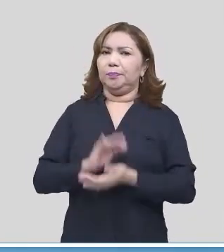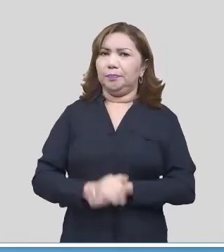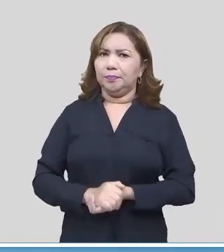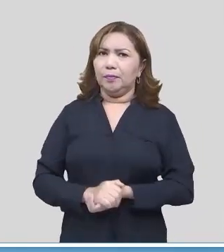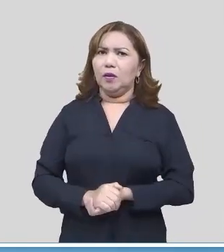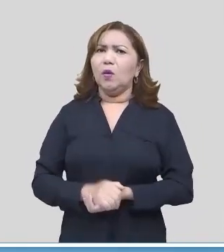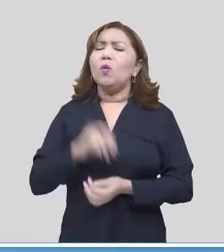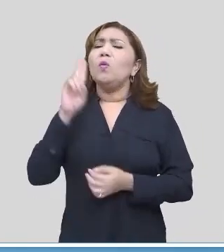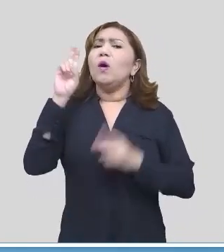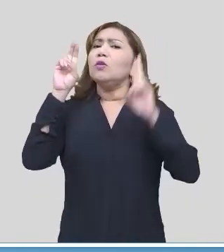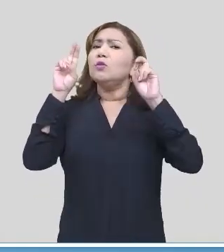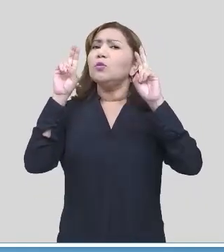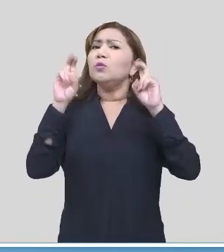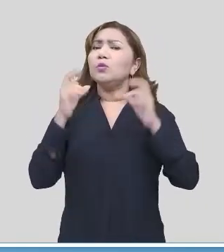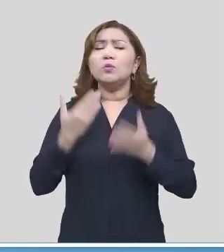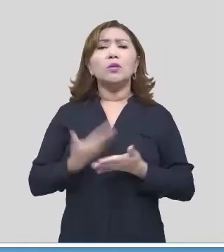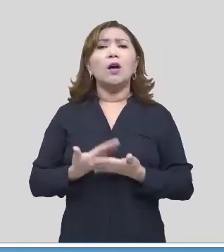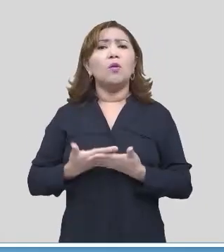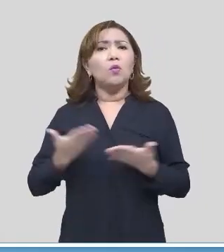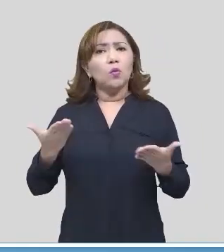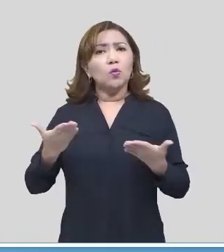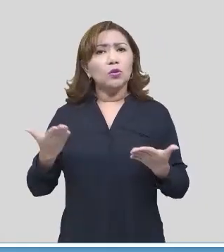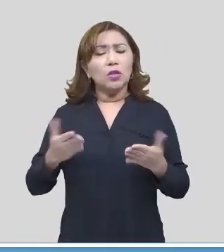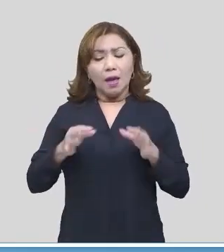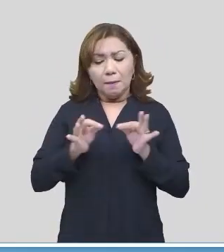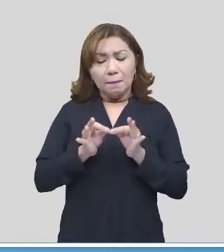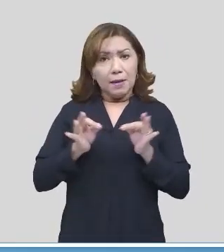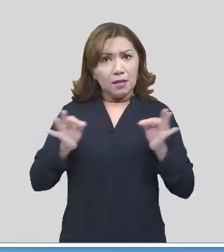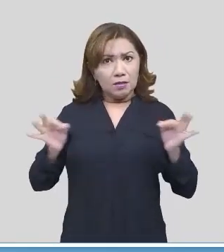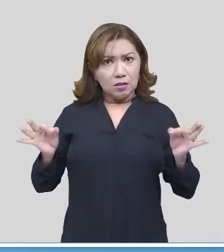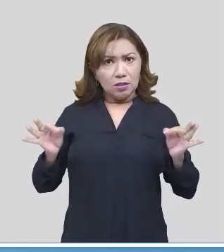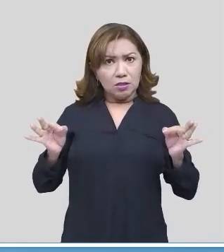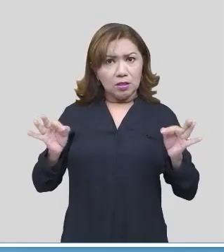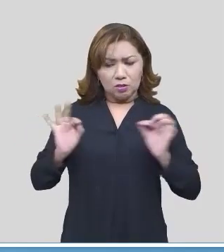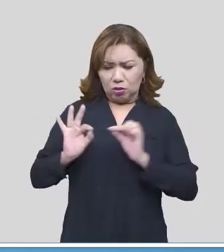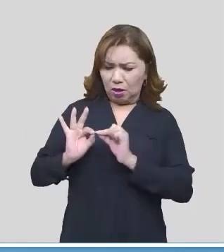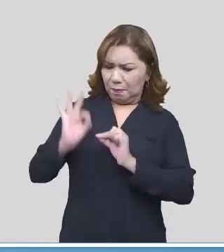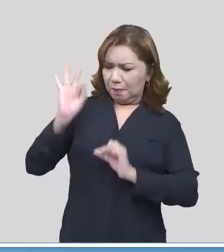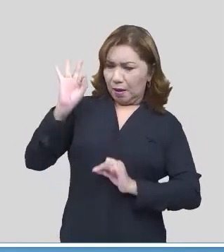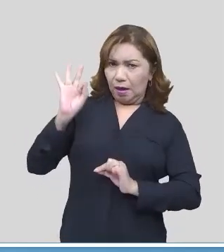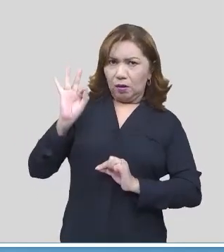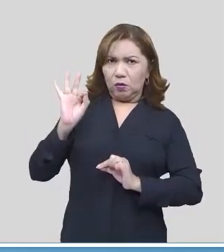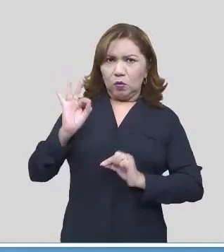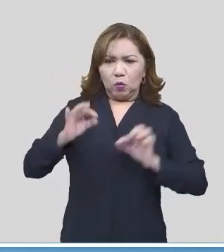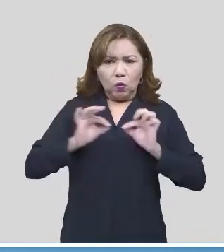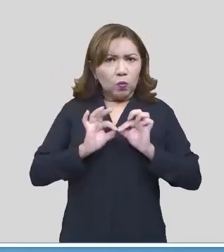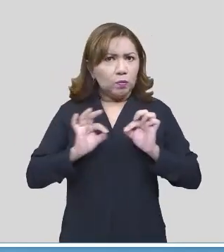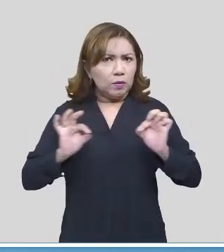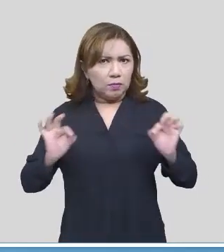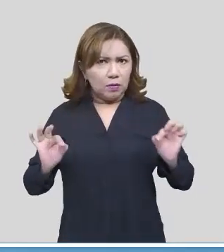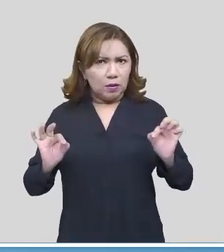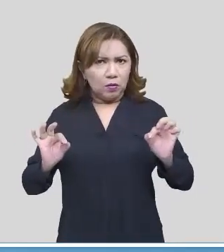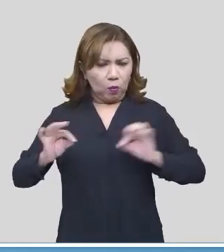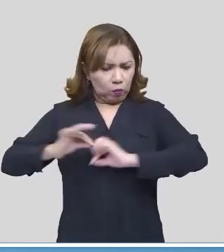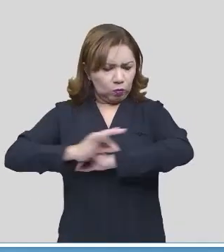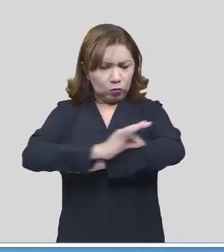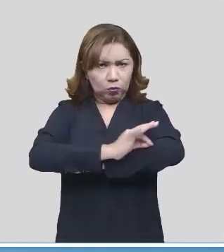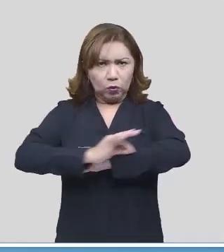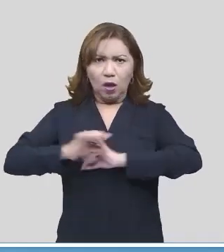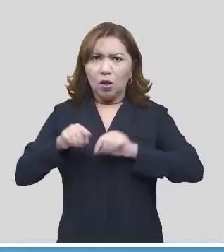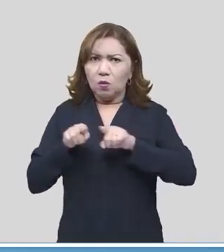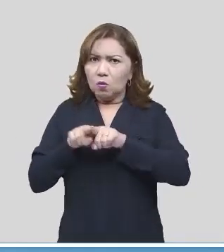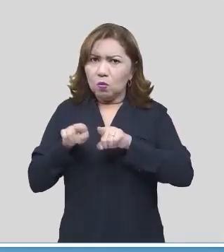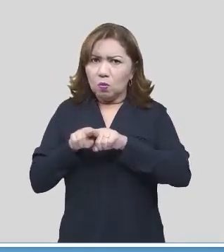da nossa aula hoje? Medidas de comprimento. Comprimento é a mesma